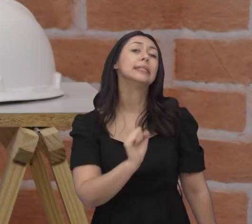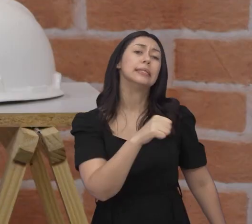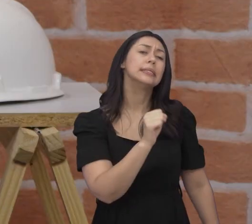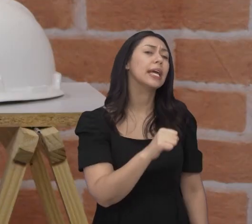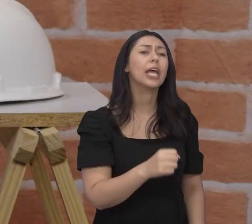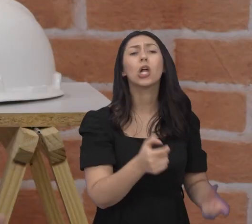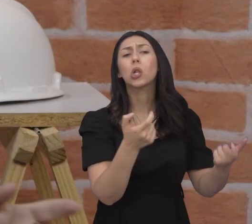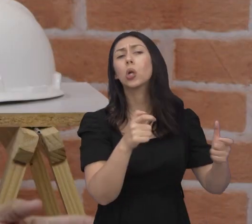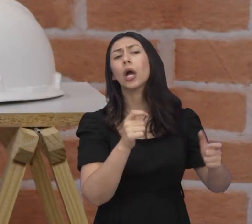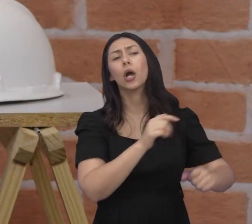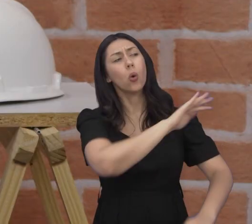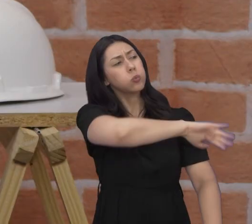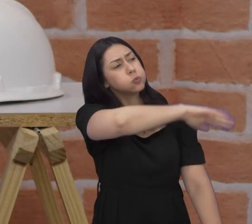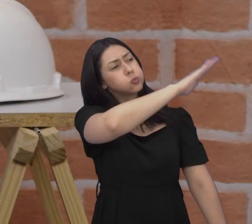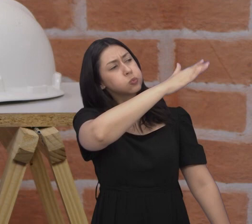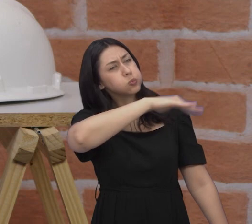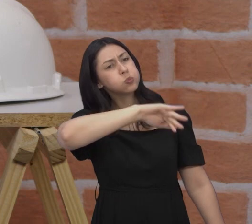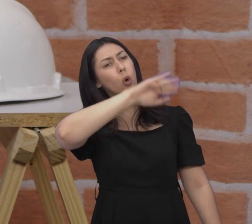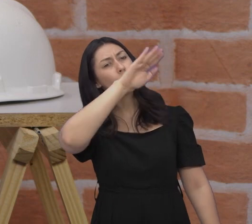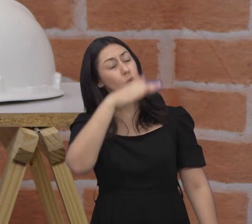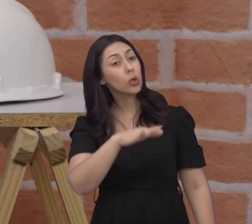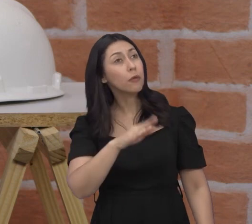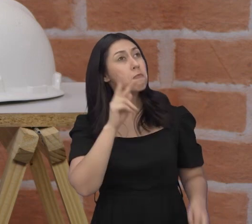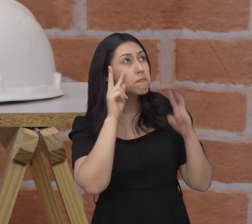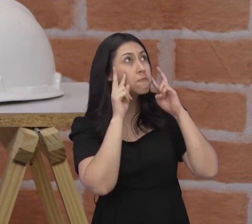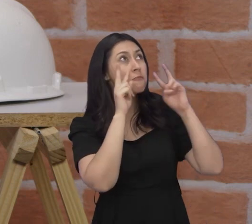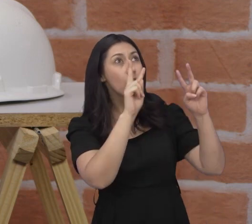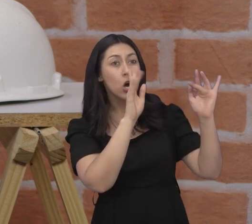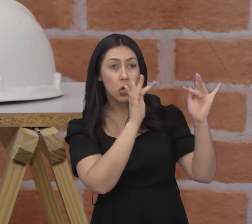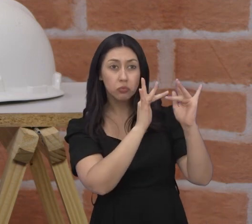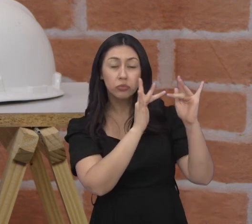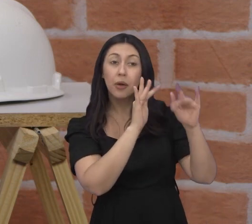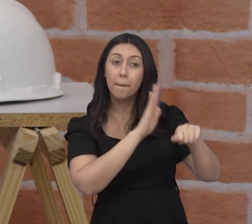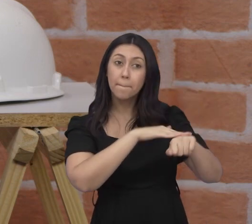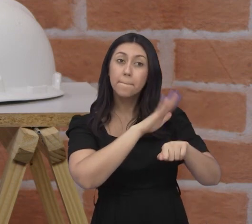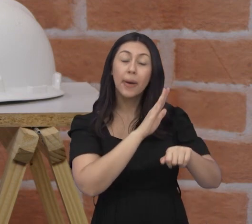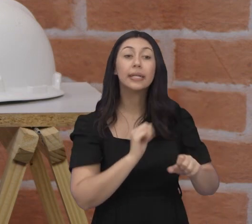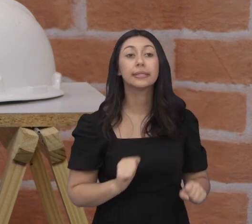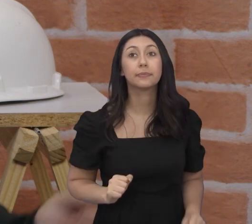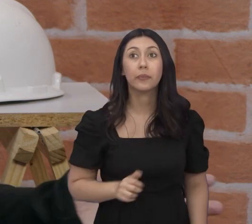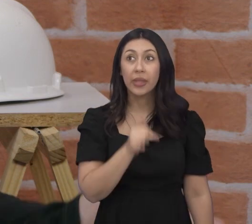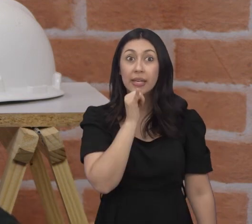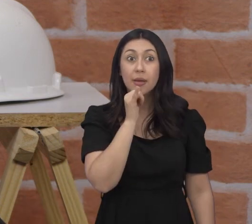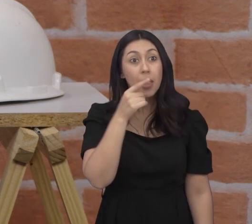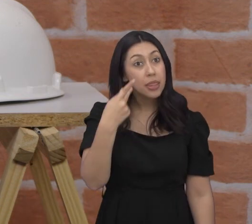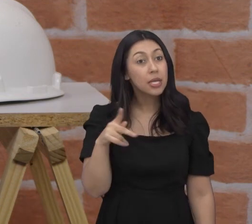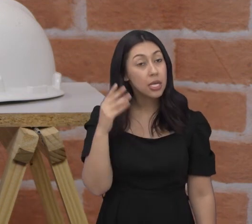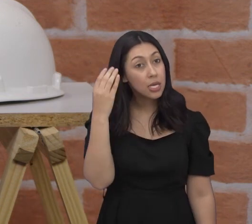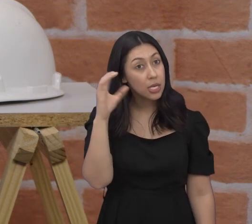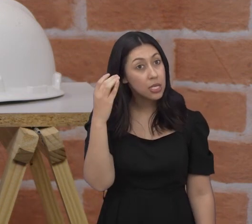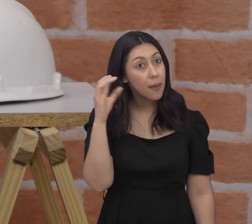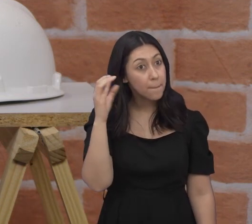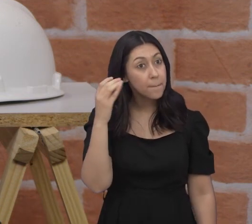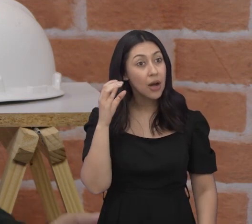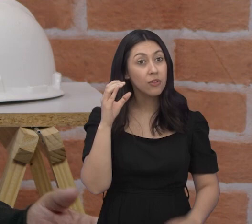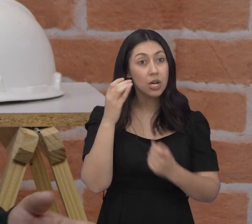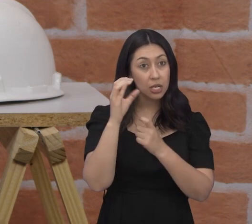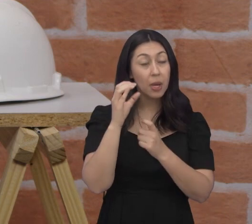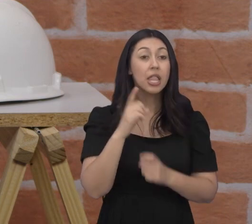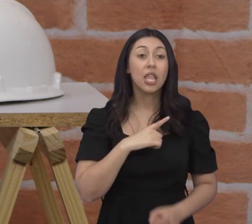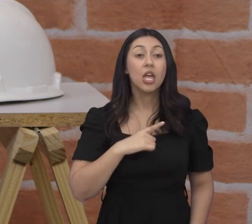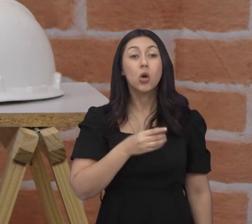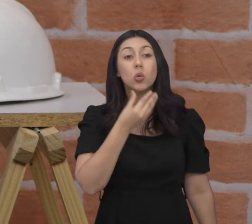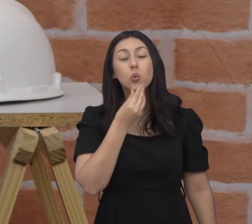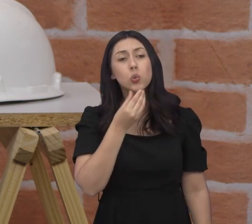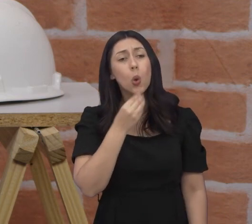Tem regiões mais montanhosas, geralmente tem mais avistamentos de contato, sim. Tem contato, por exemplo, aqui em Caçapava tem um caso de um